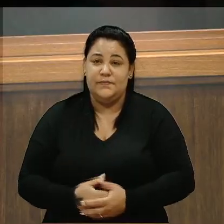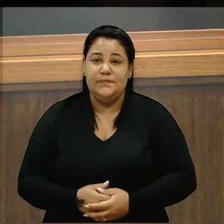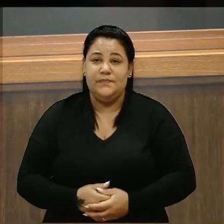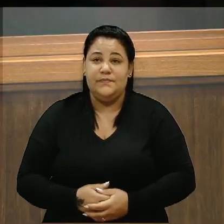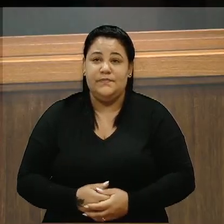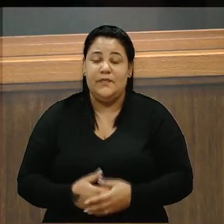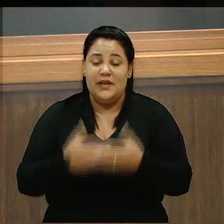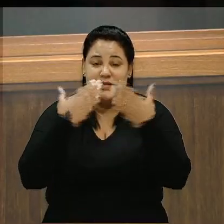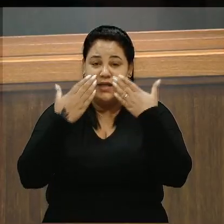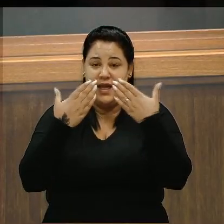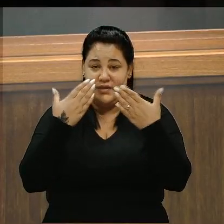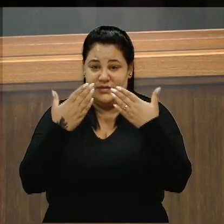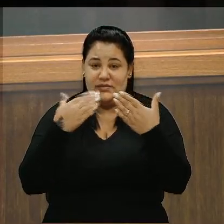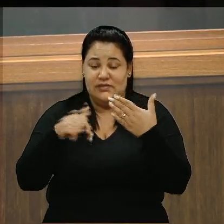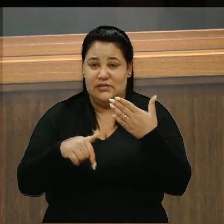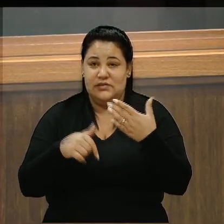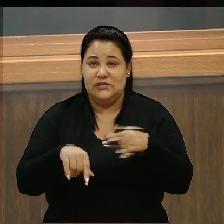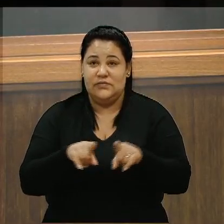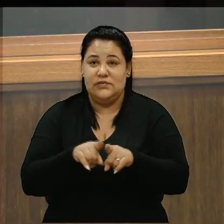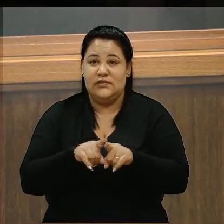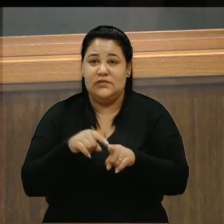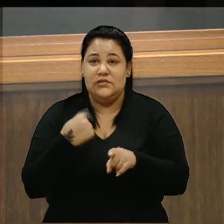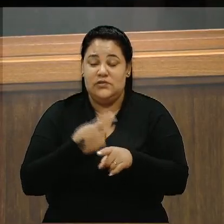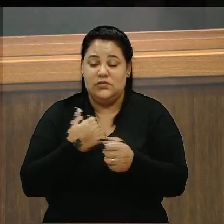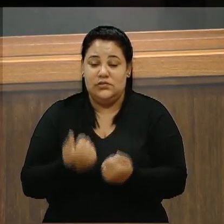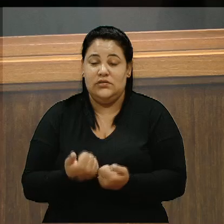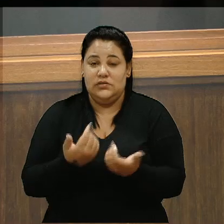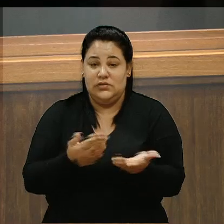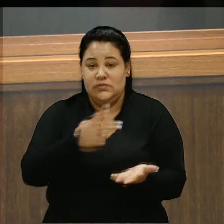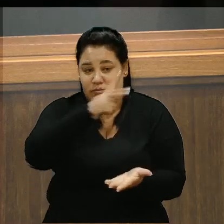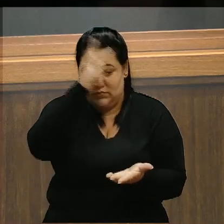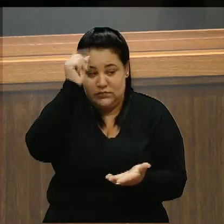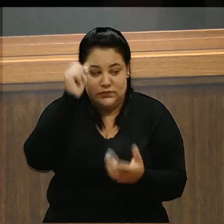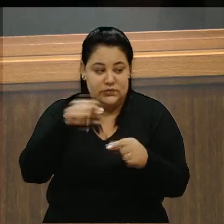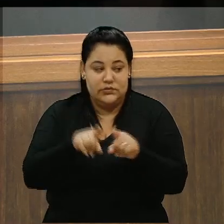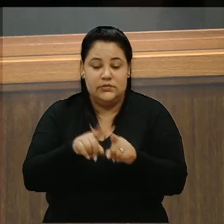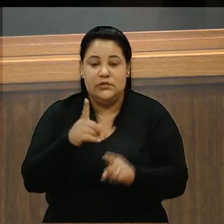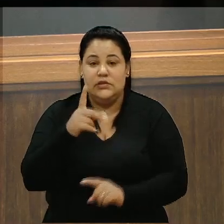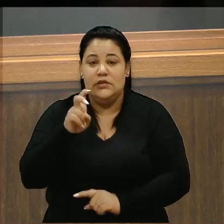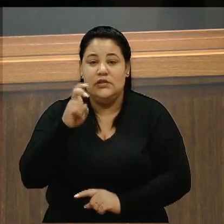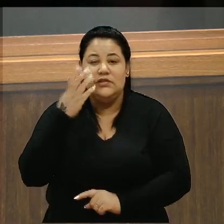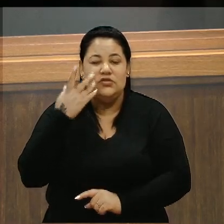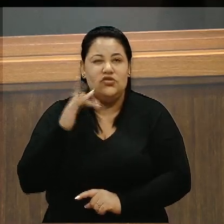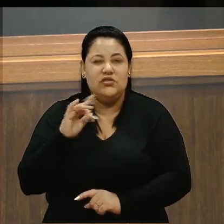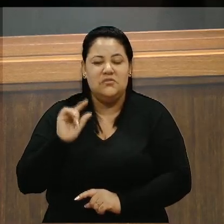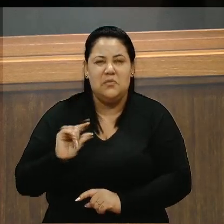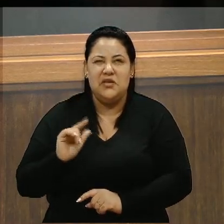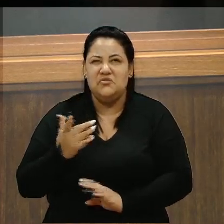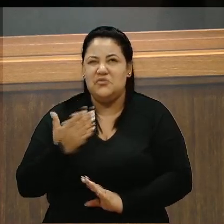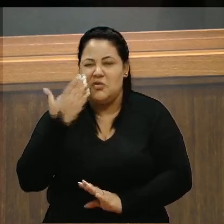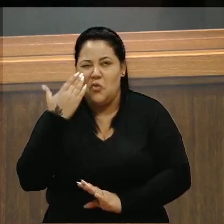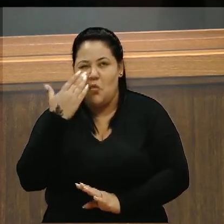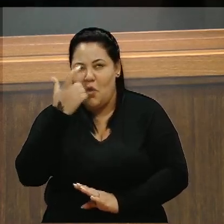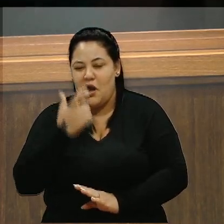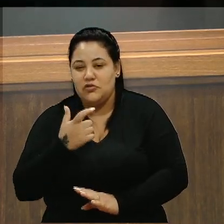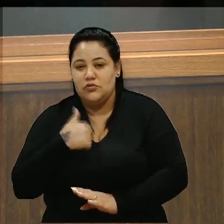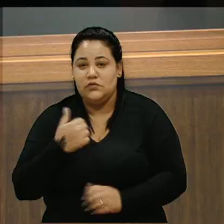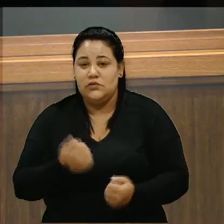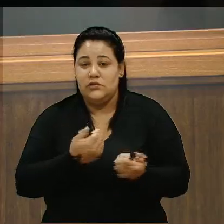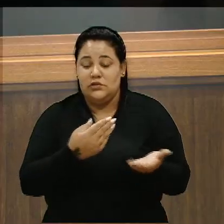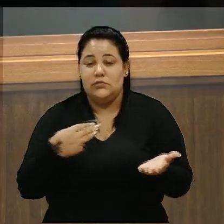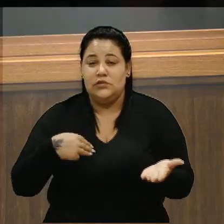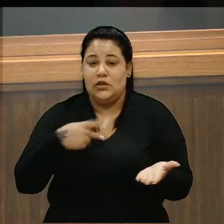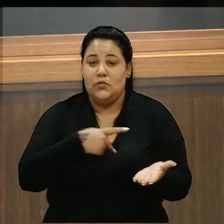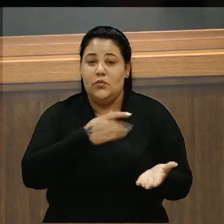desse comitê, nós entregamos para o prefeito há 15 dias, talvez menos. Eu entreguei no Ministério Público